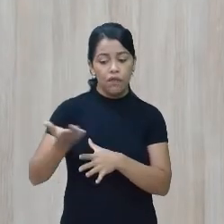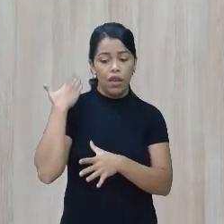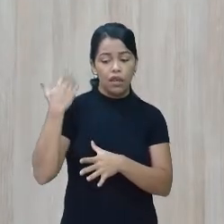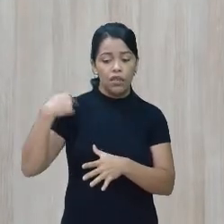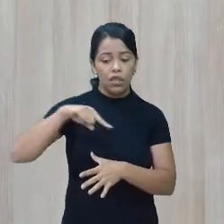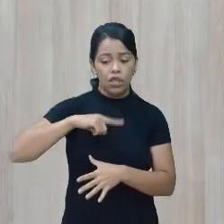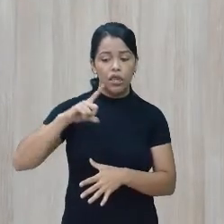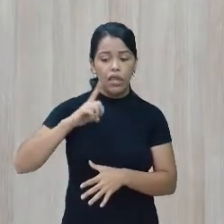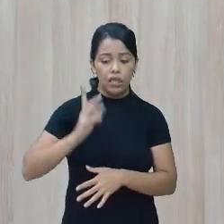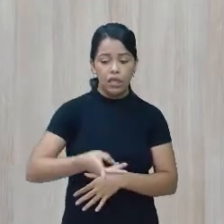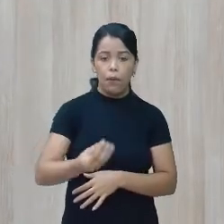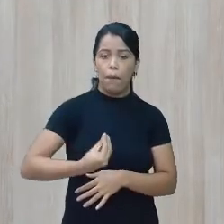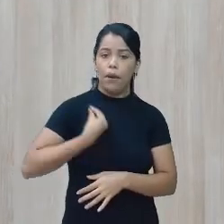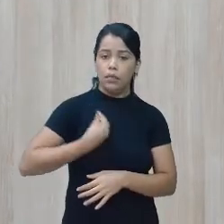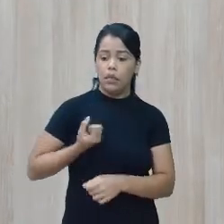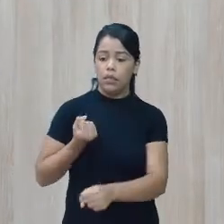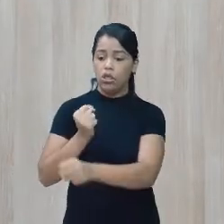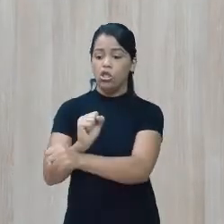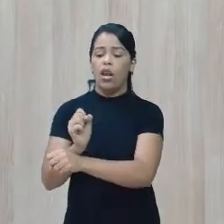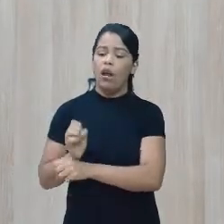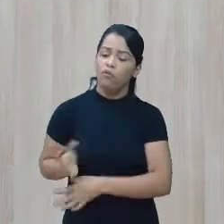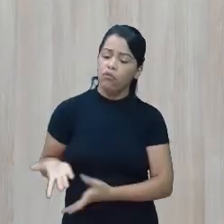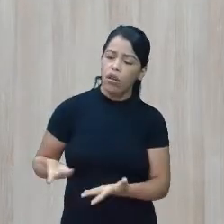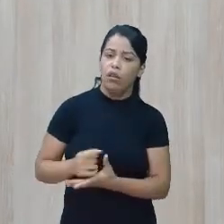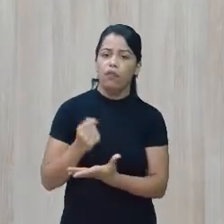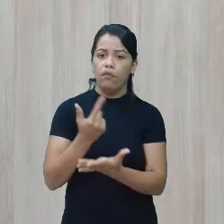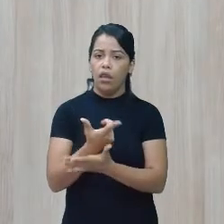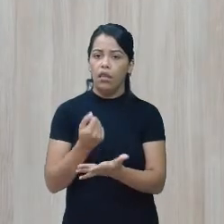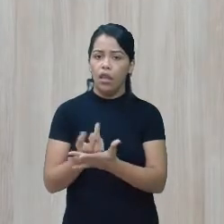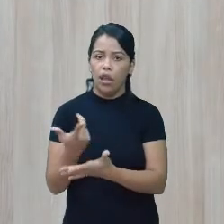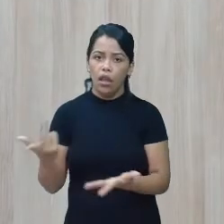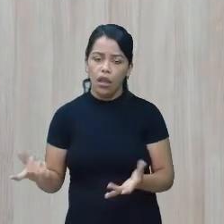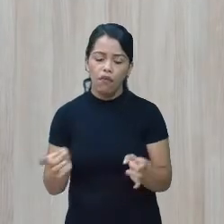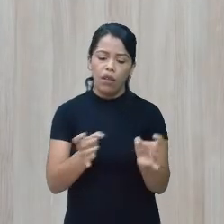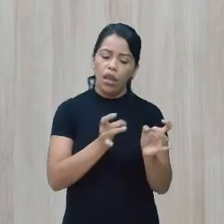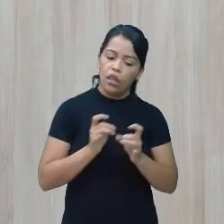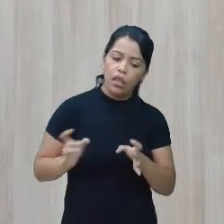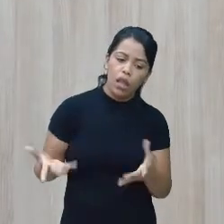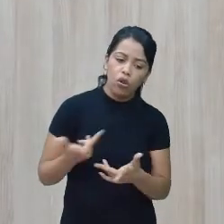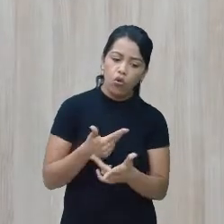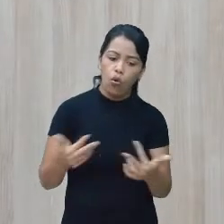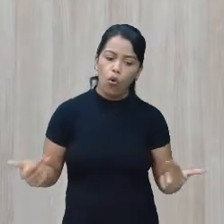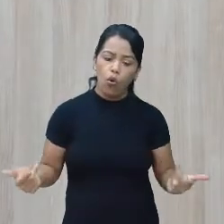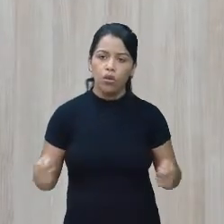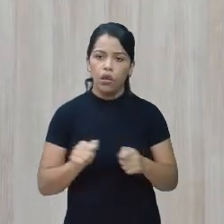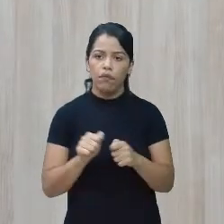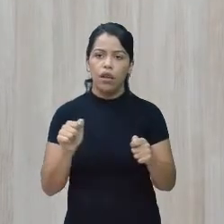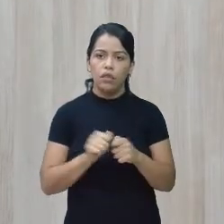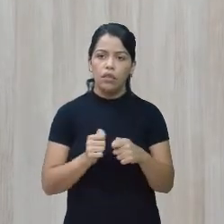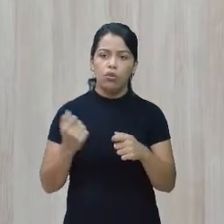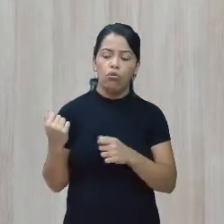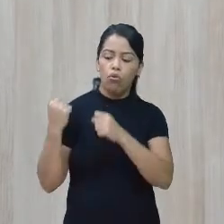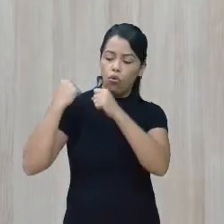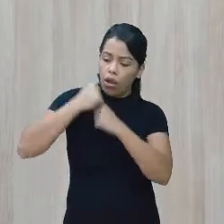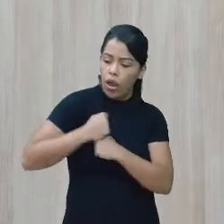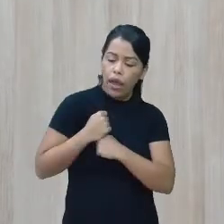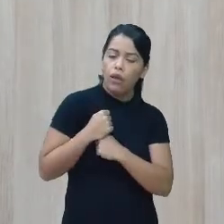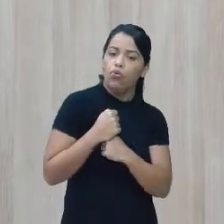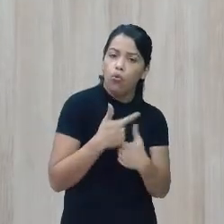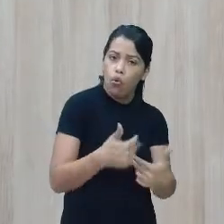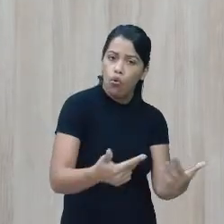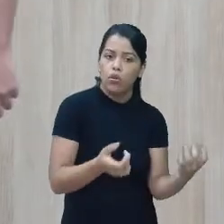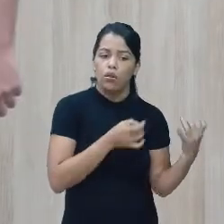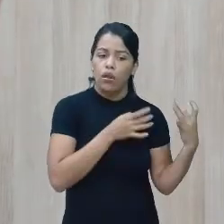tá? Vendendo mercadorias, né, sendo escravos de ganho, ou seja, alugando o serviço para carregar mercadorias e